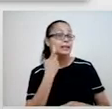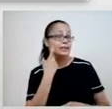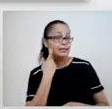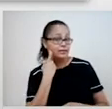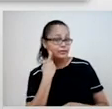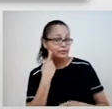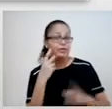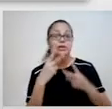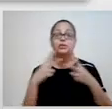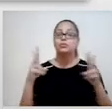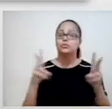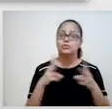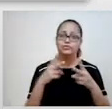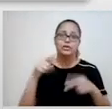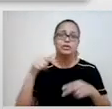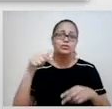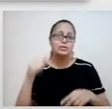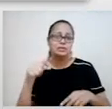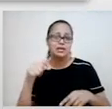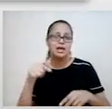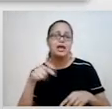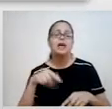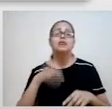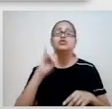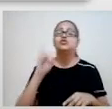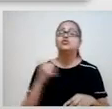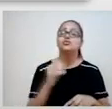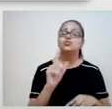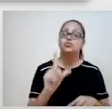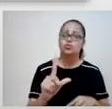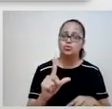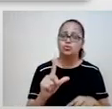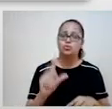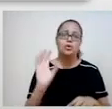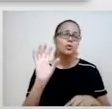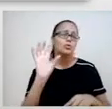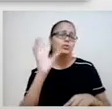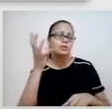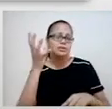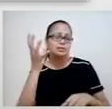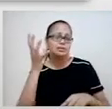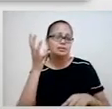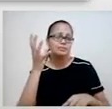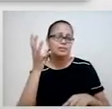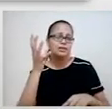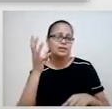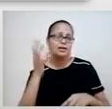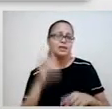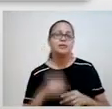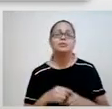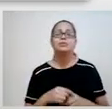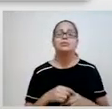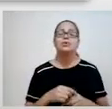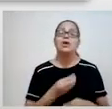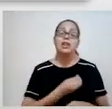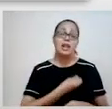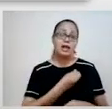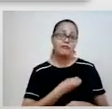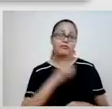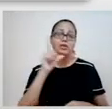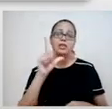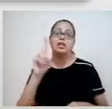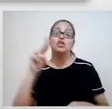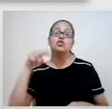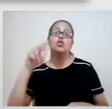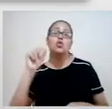dos ventos, 7 de julho, logo que a tarde caiu, os acontecimentos começaram a acontecer feito loucos na vida de Luna Clara. Justo na